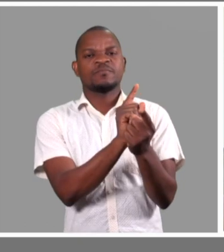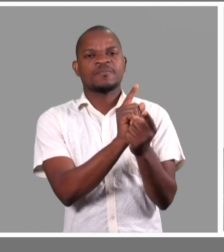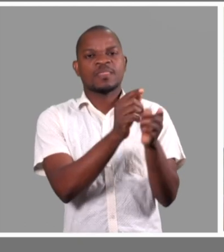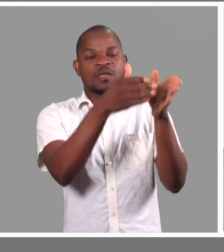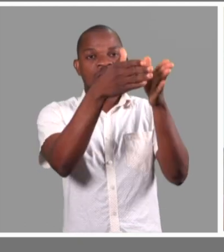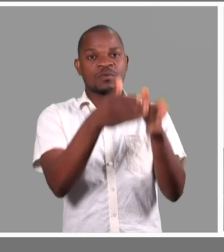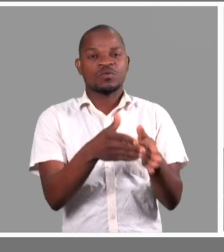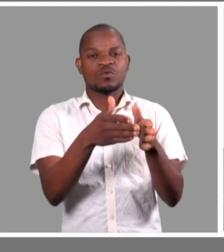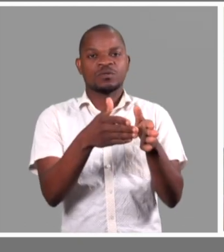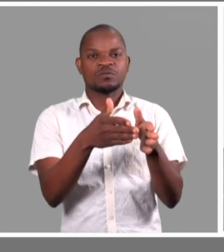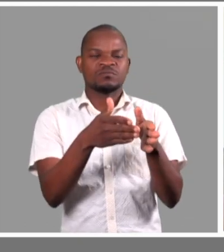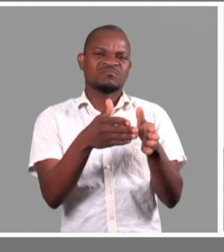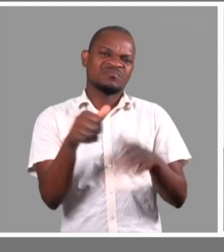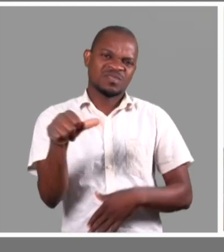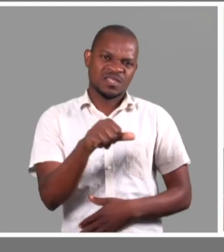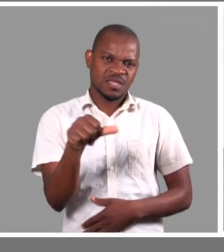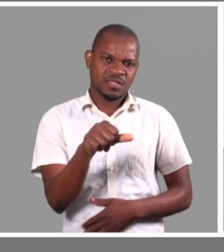prometeu,